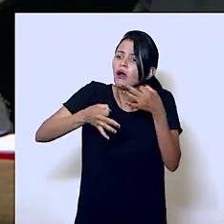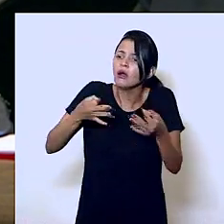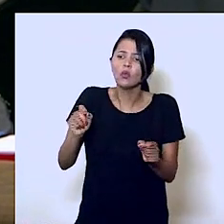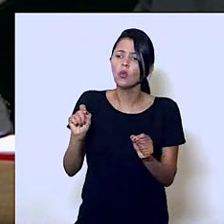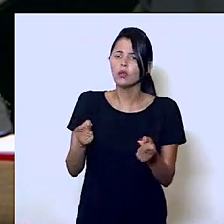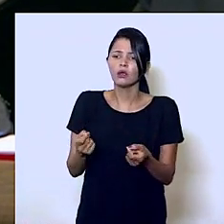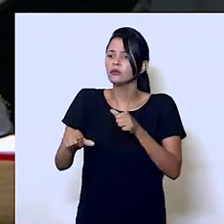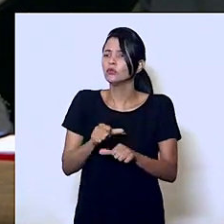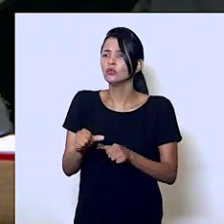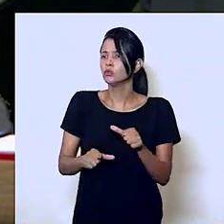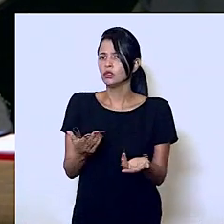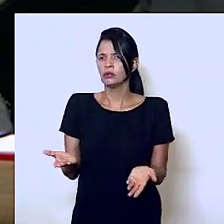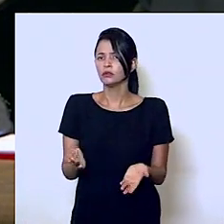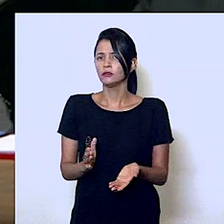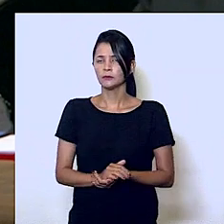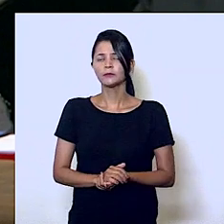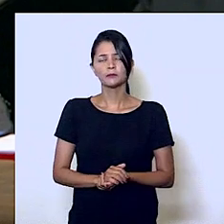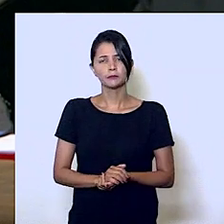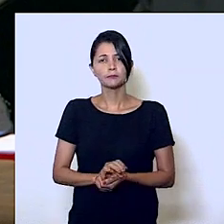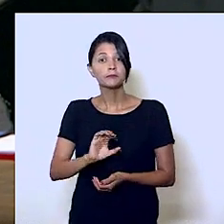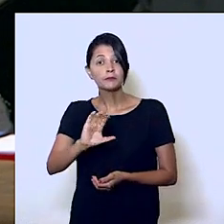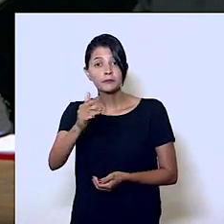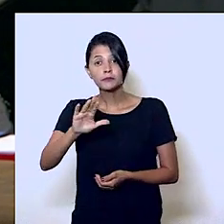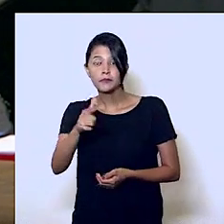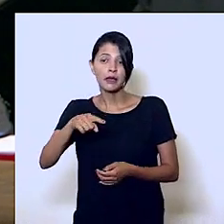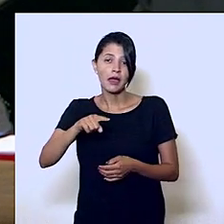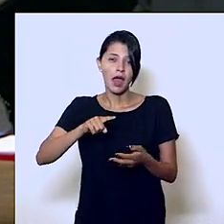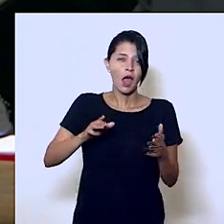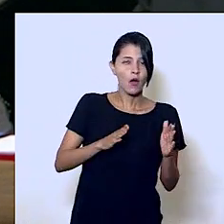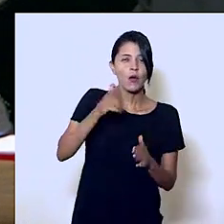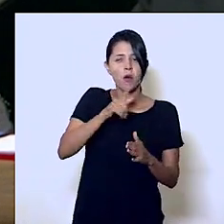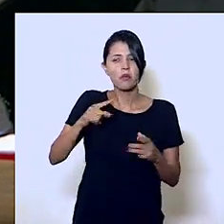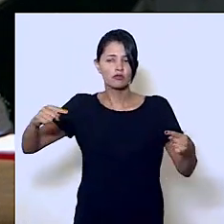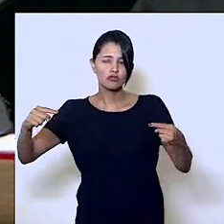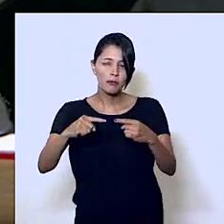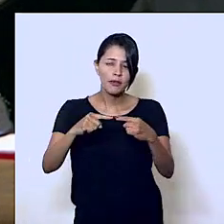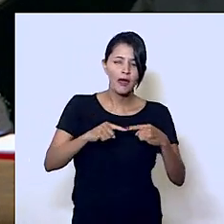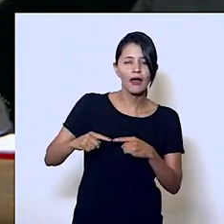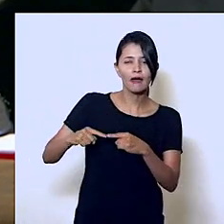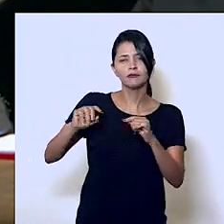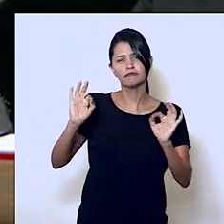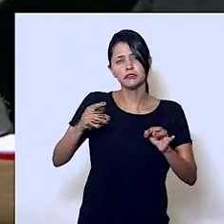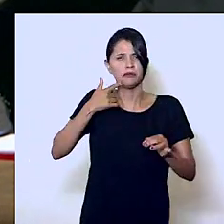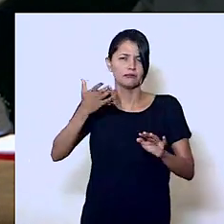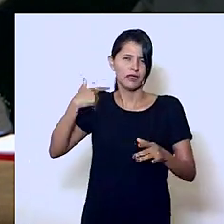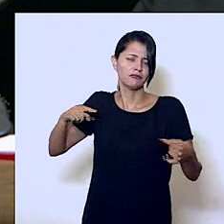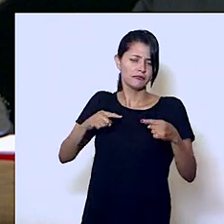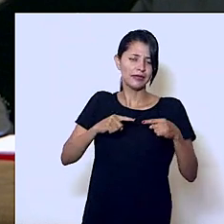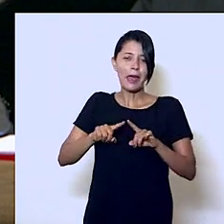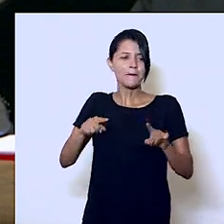boa parte das respostas coincidiam com ideias que ele tinha, que eram mais ou menos consensuais naquele tempo. Mas essa foi uma